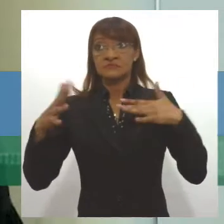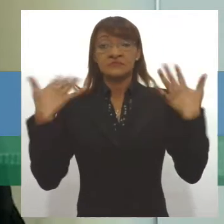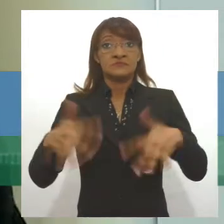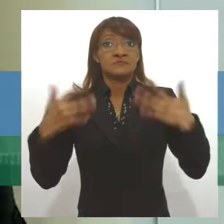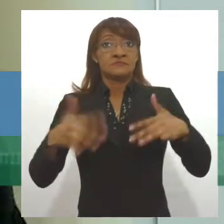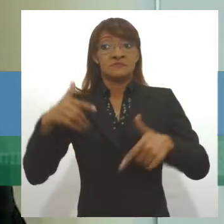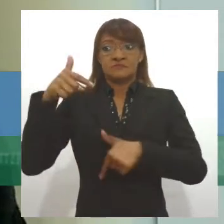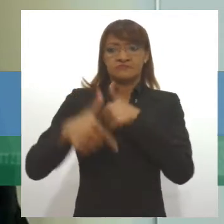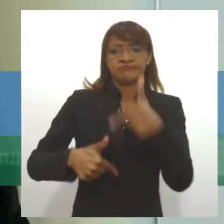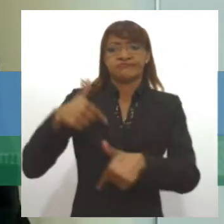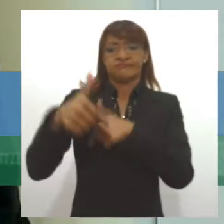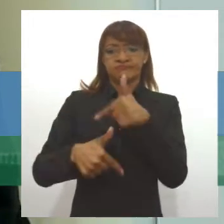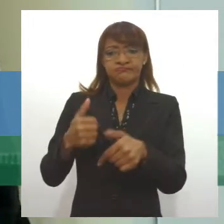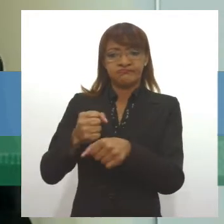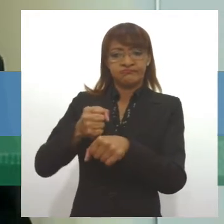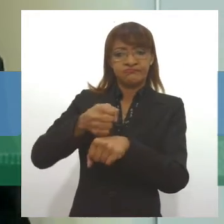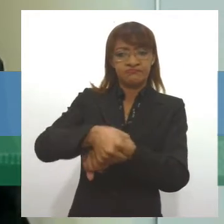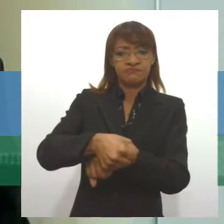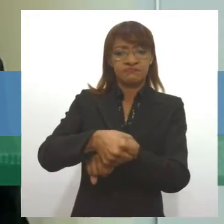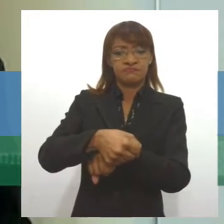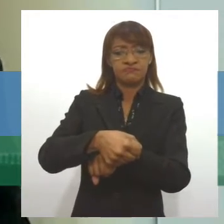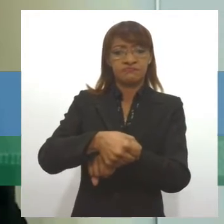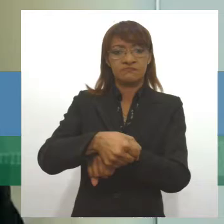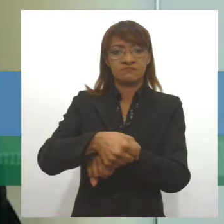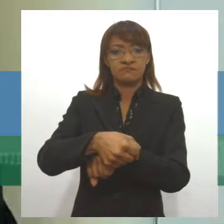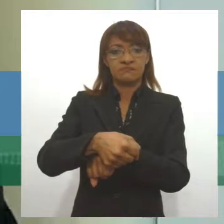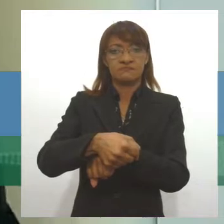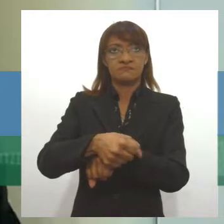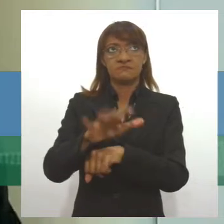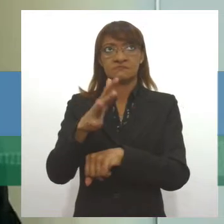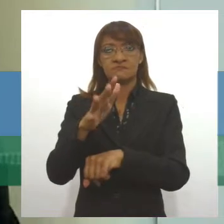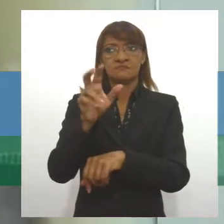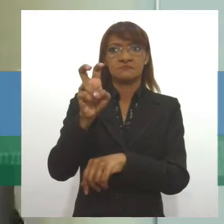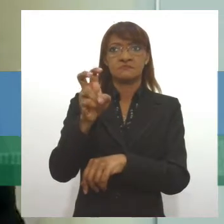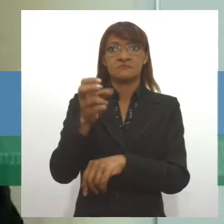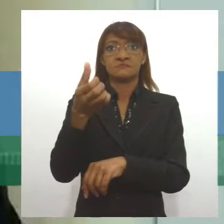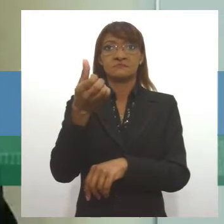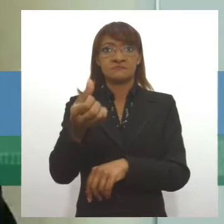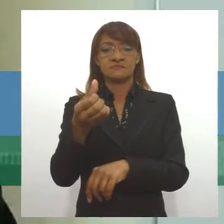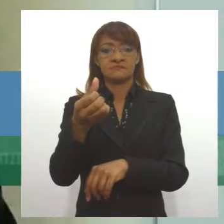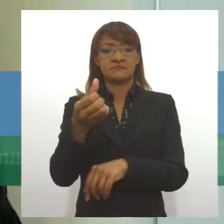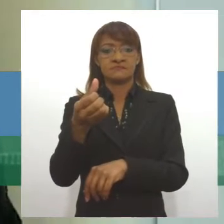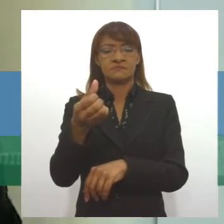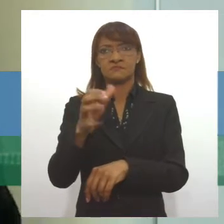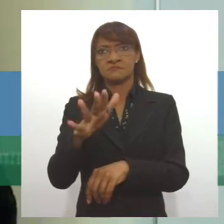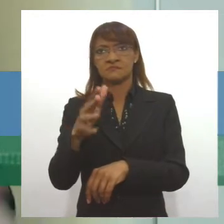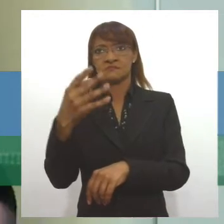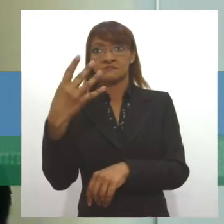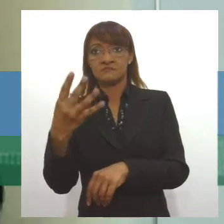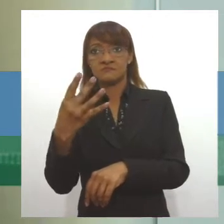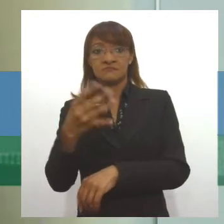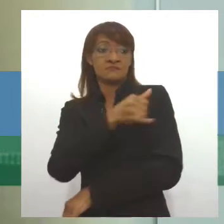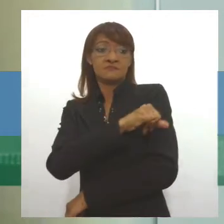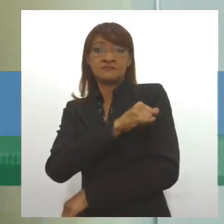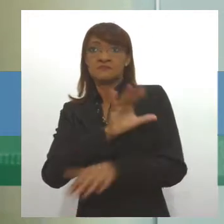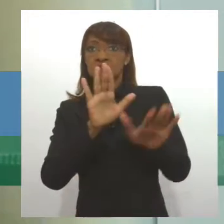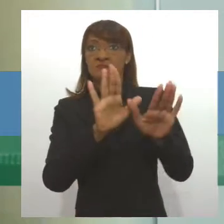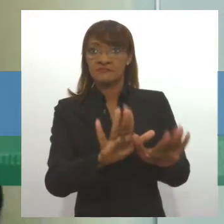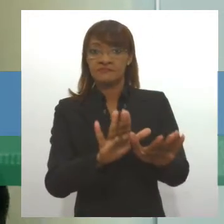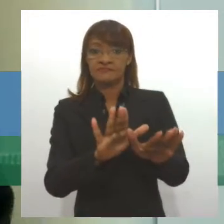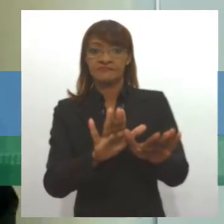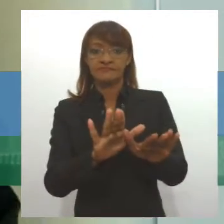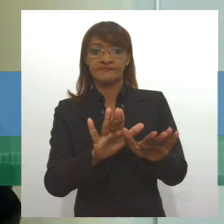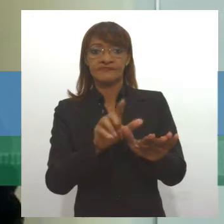de trabalho, porque estão presos 5 ou 6 conselheiros, ou 4, no Rio de Janeiro. Então, assoberbado